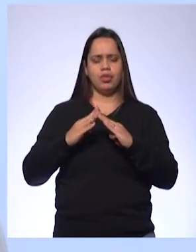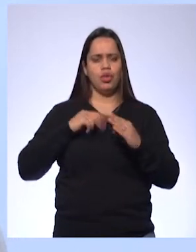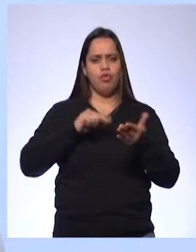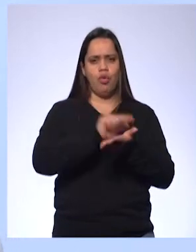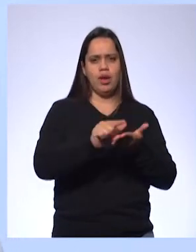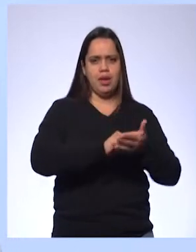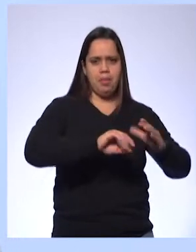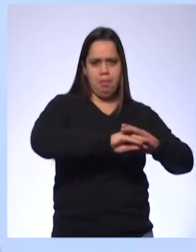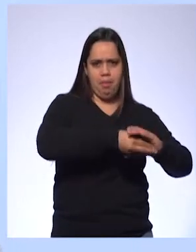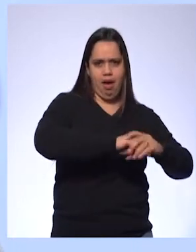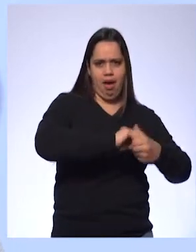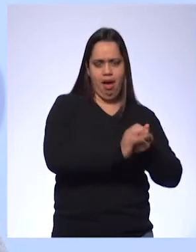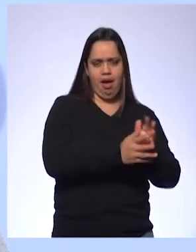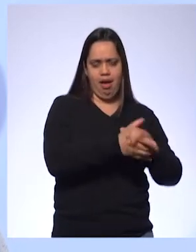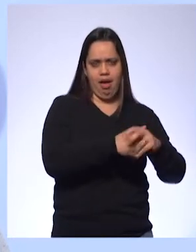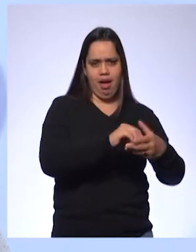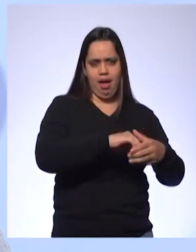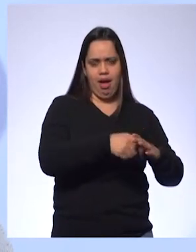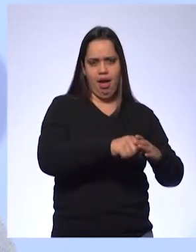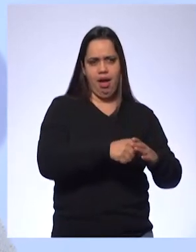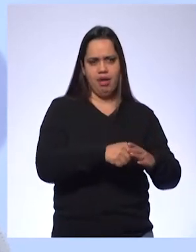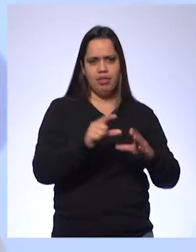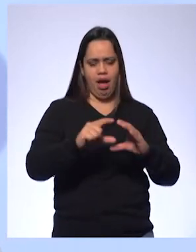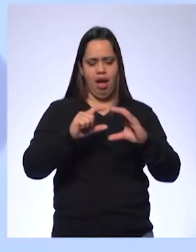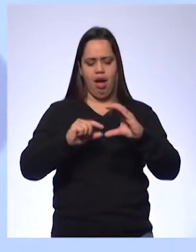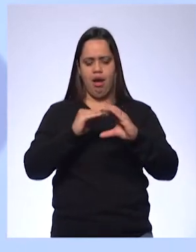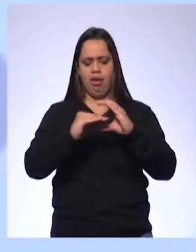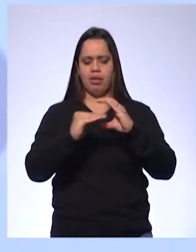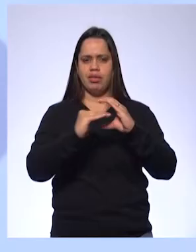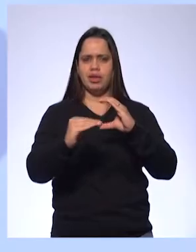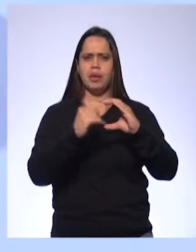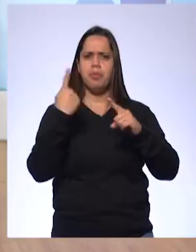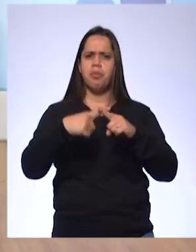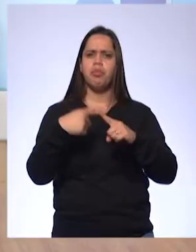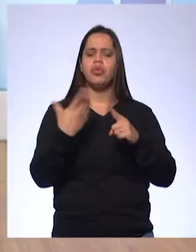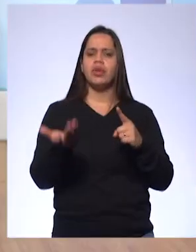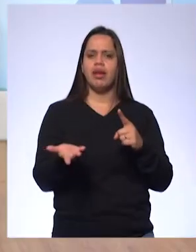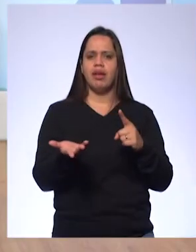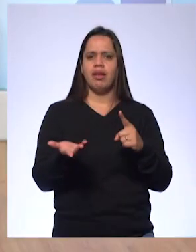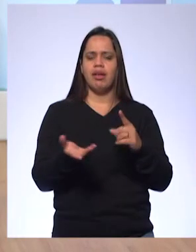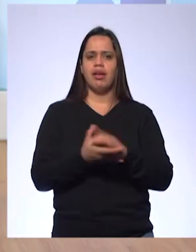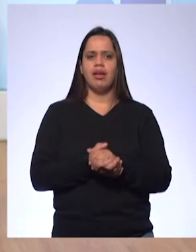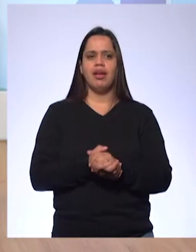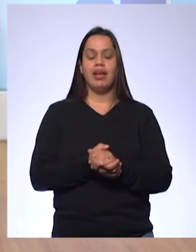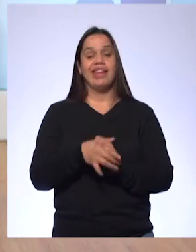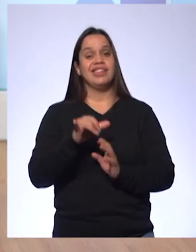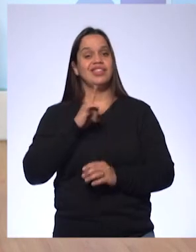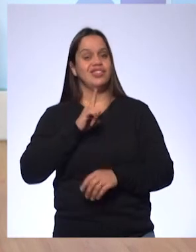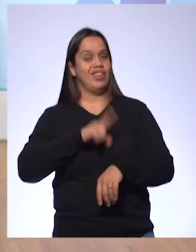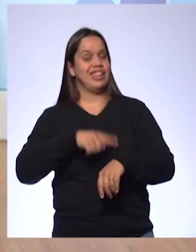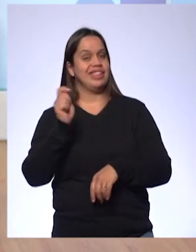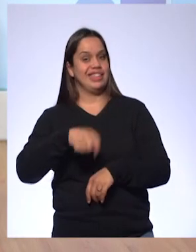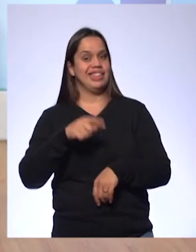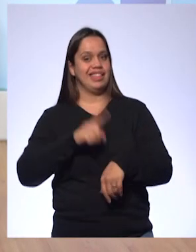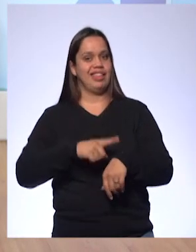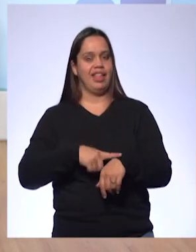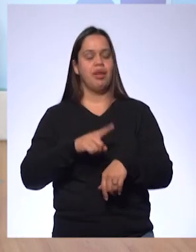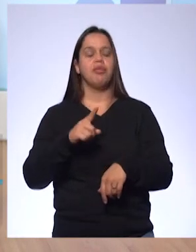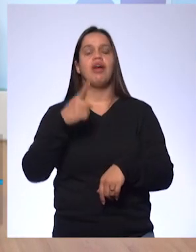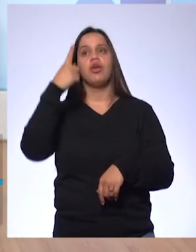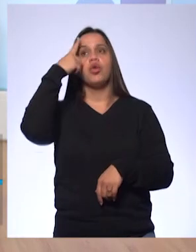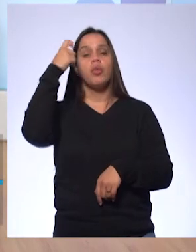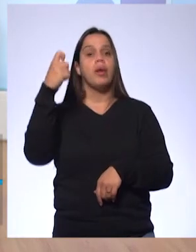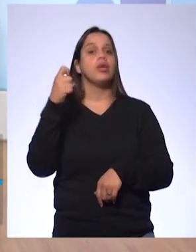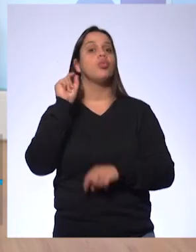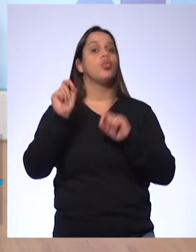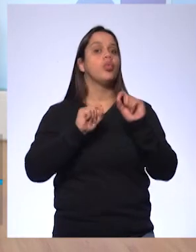Ele fica embaixo, ele está mais para baixo. Você sabe por quê? Aí se a gente tivesse um tempinho para a gente vai formular uma hipótese.